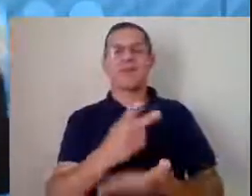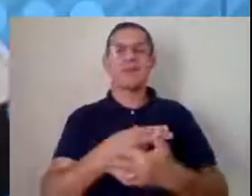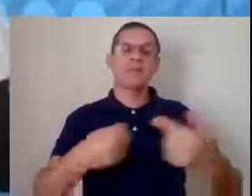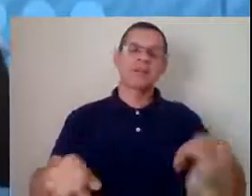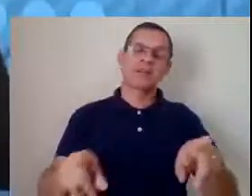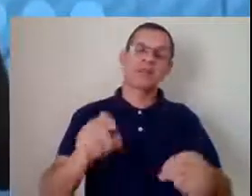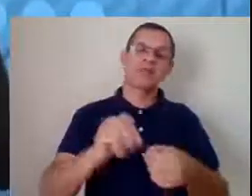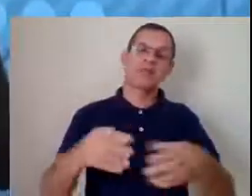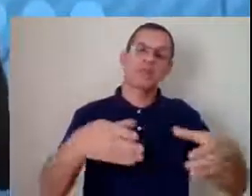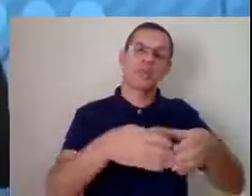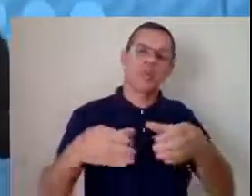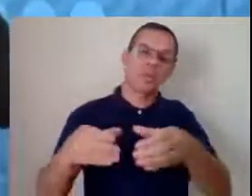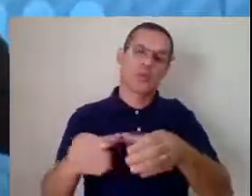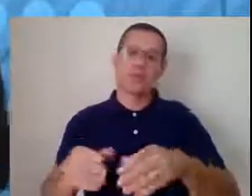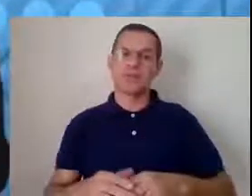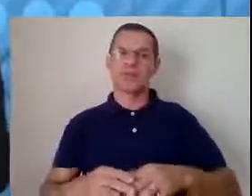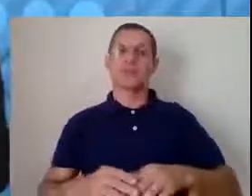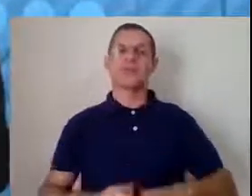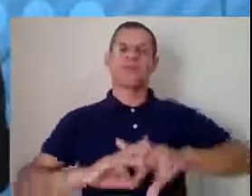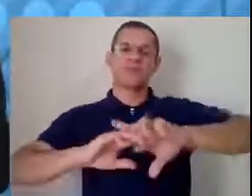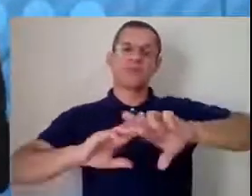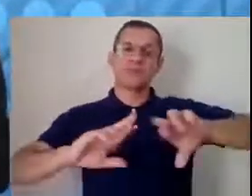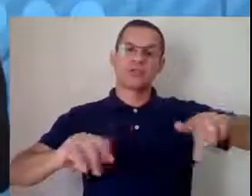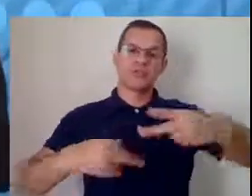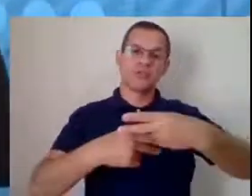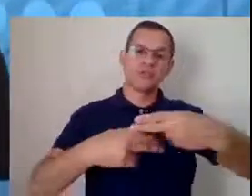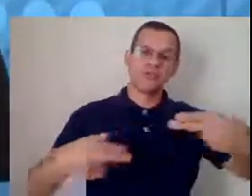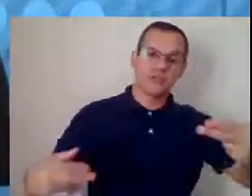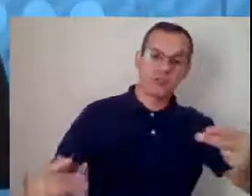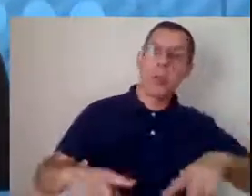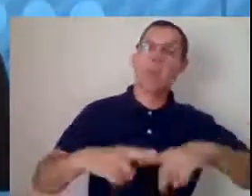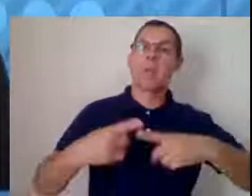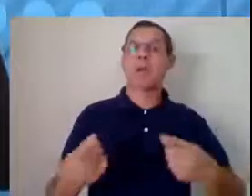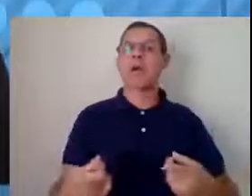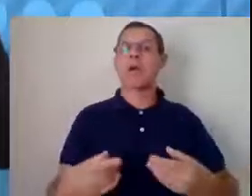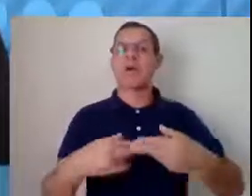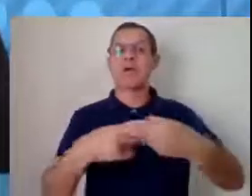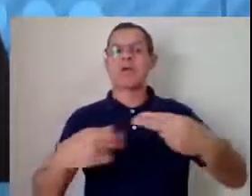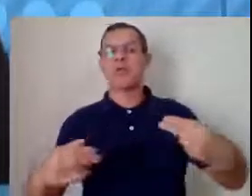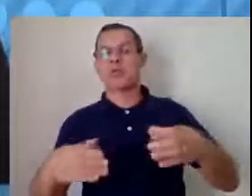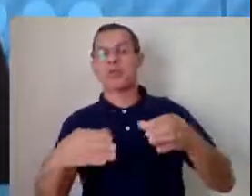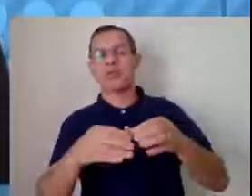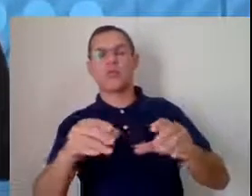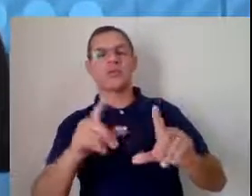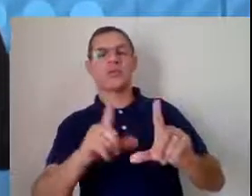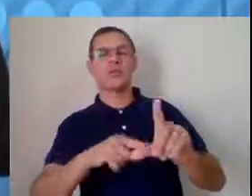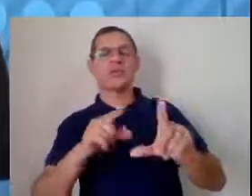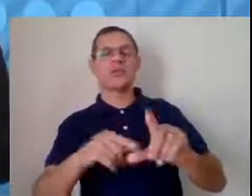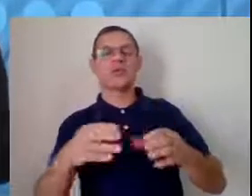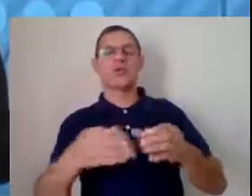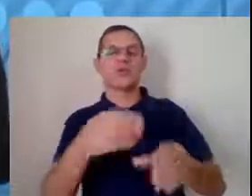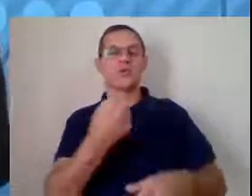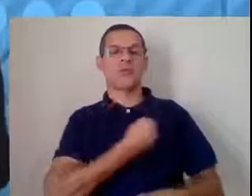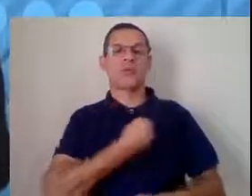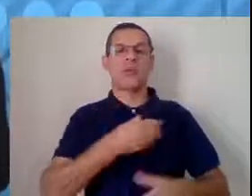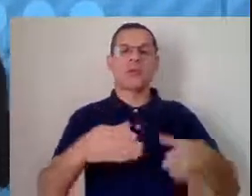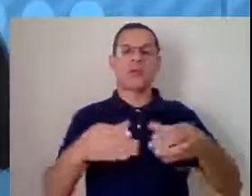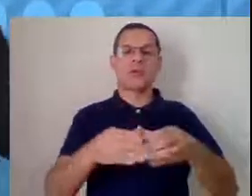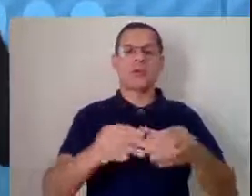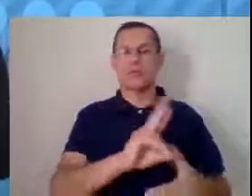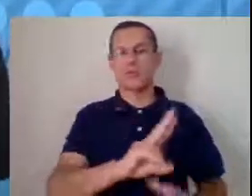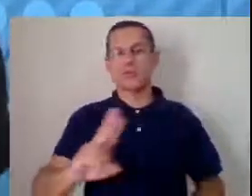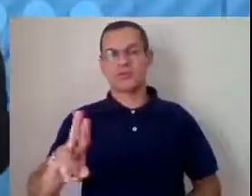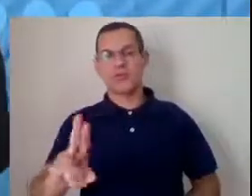posso formar conjuntos de diversas situações, conjuntos de letras, conjuntos de números, conjuntos de